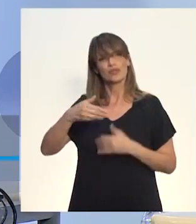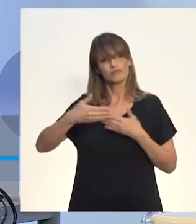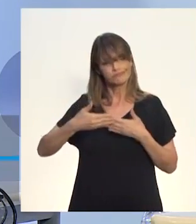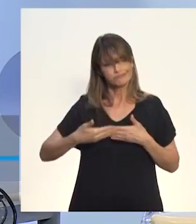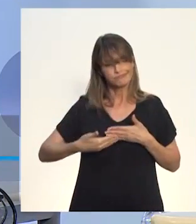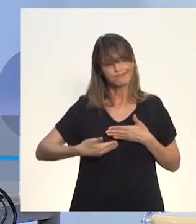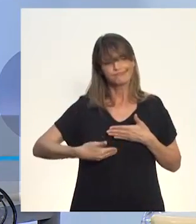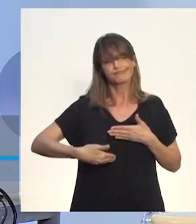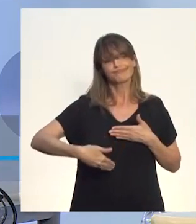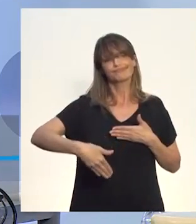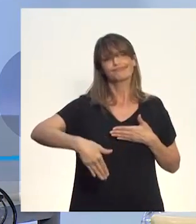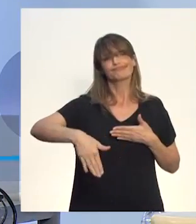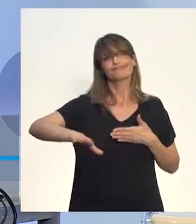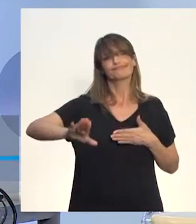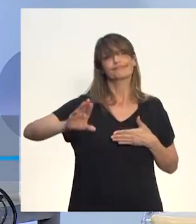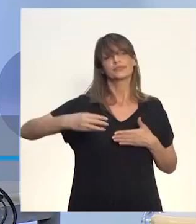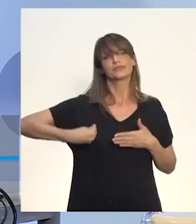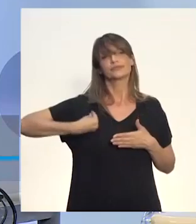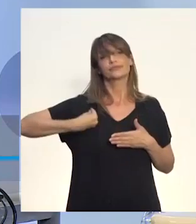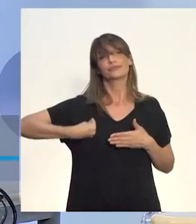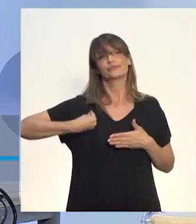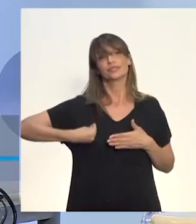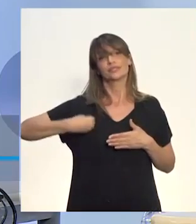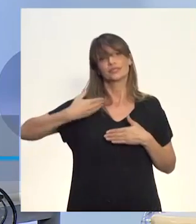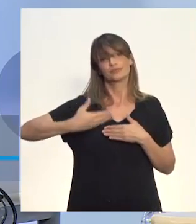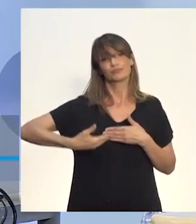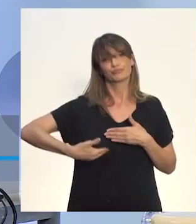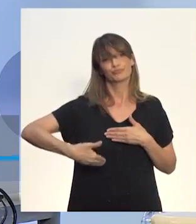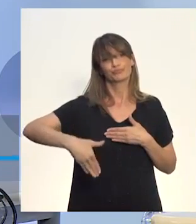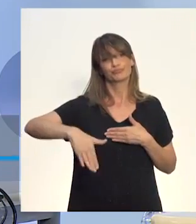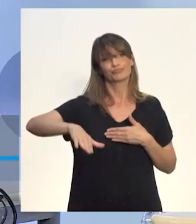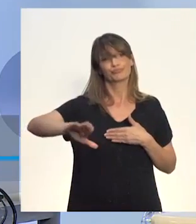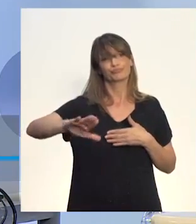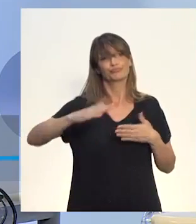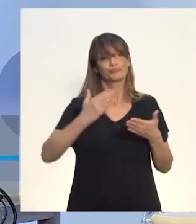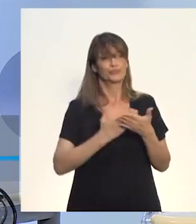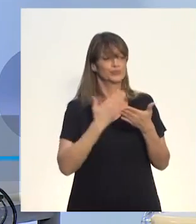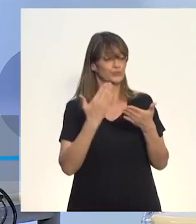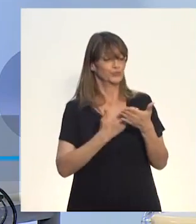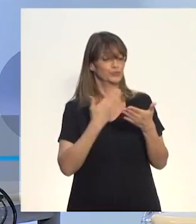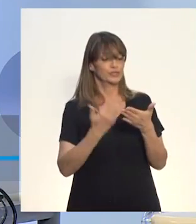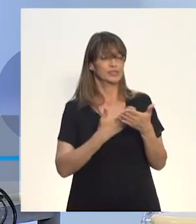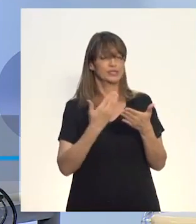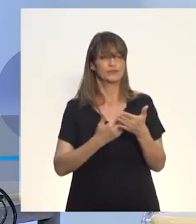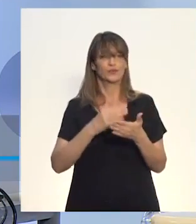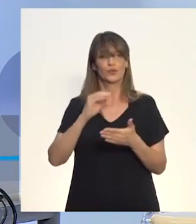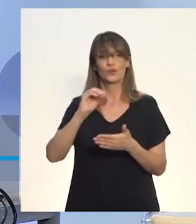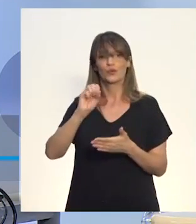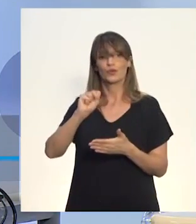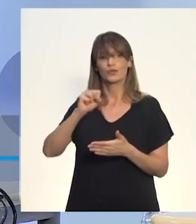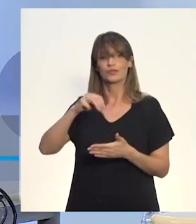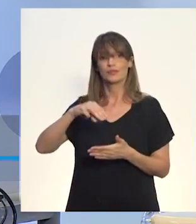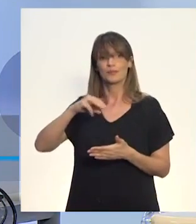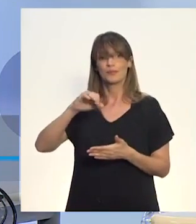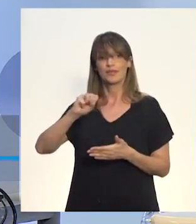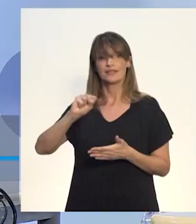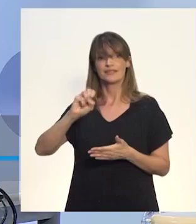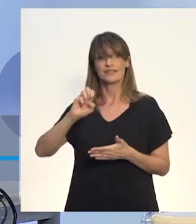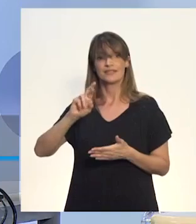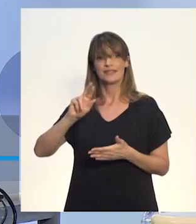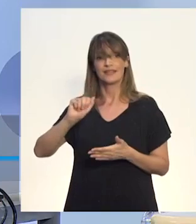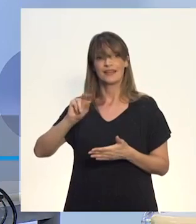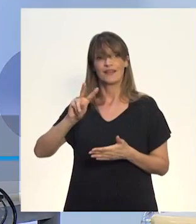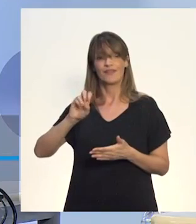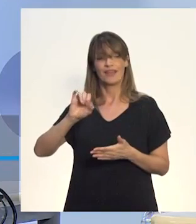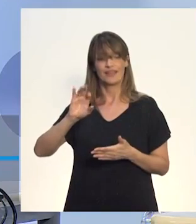de praticamente toda a história da obra Os Miseráveis. Porque aparece, quando